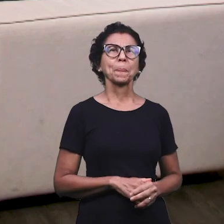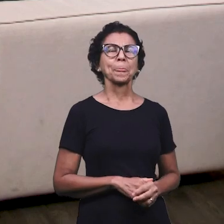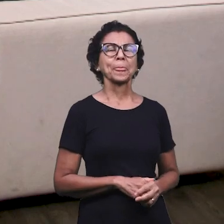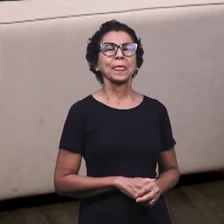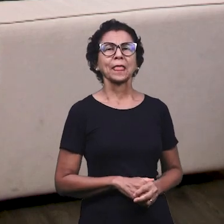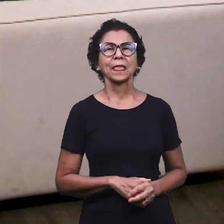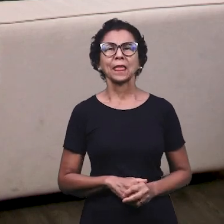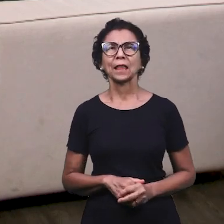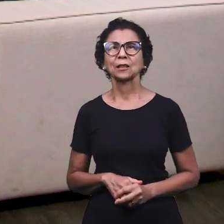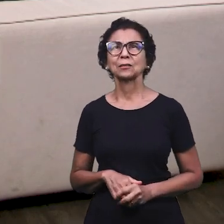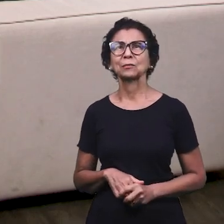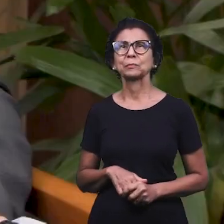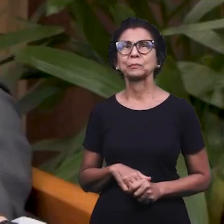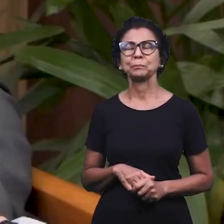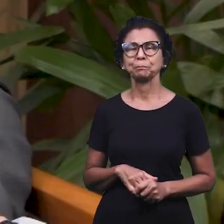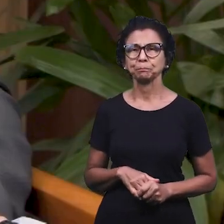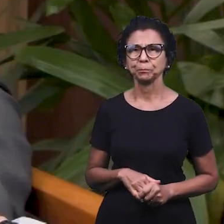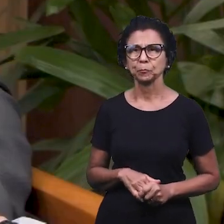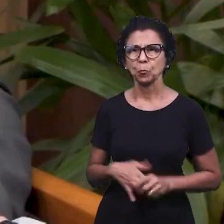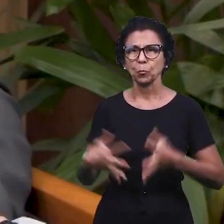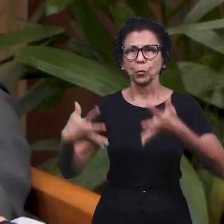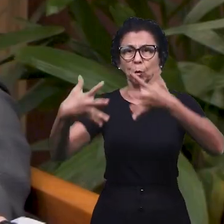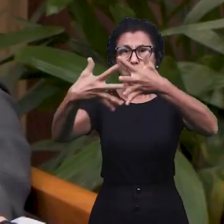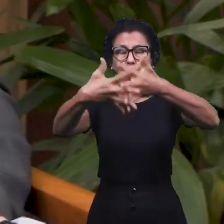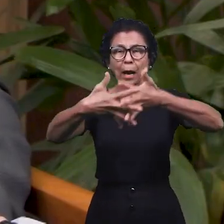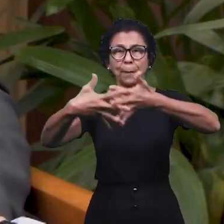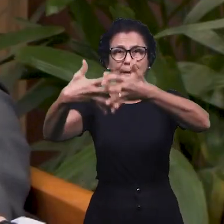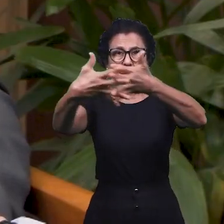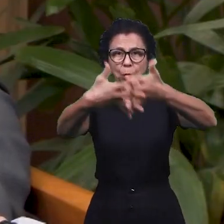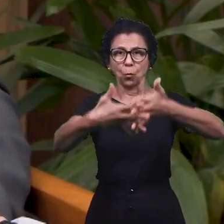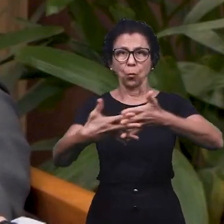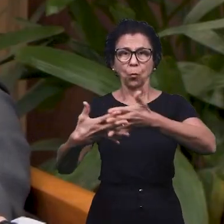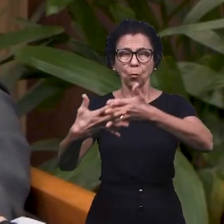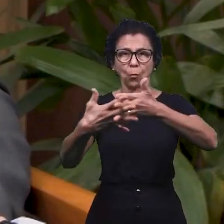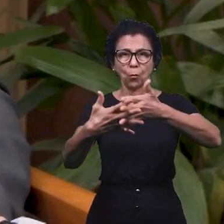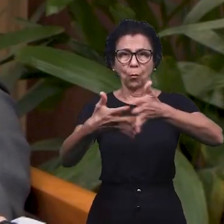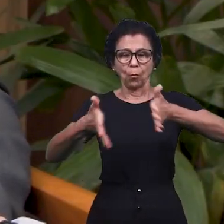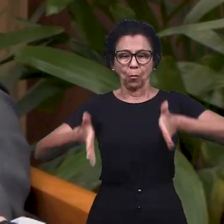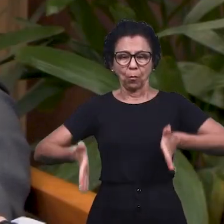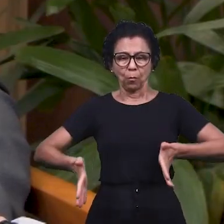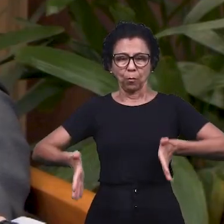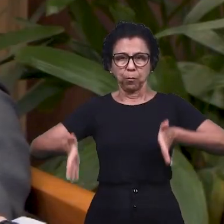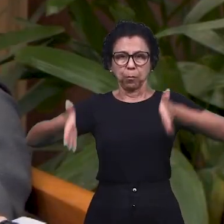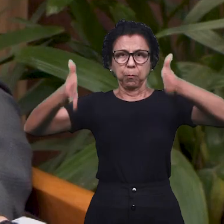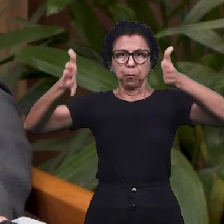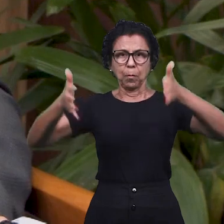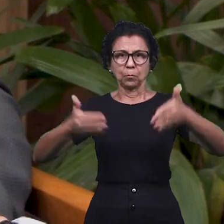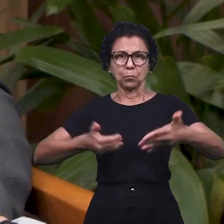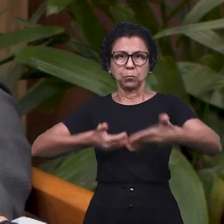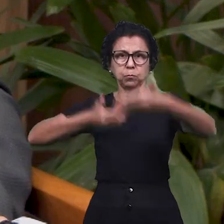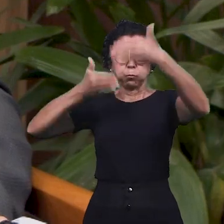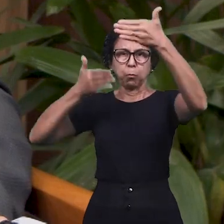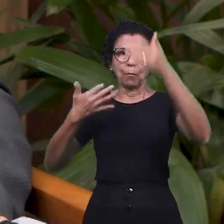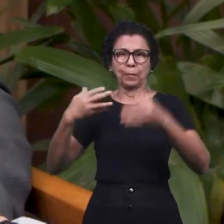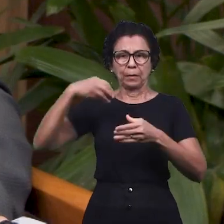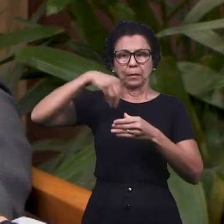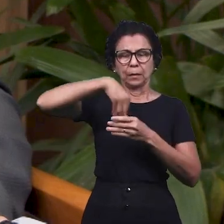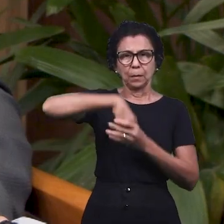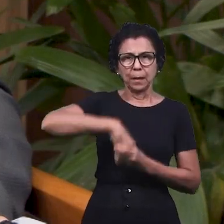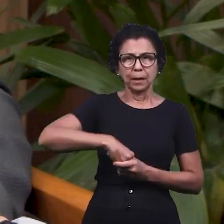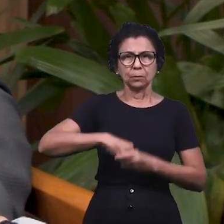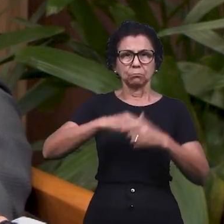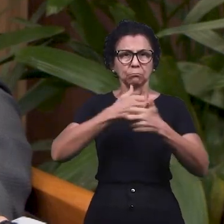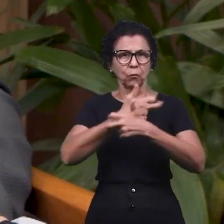o Bruno falou assim, num container vem um parafuso e você acaba pagando o frete e tal. Mas eu não queria lembrar